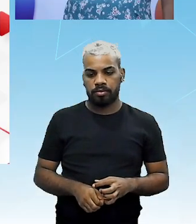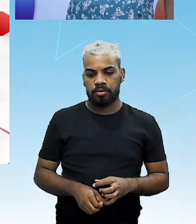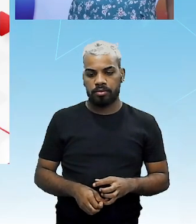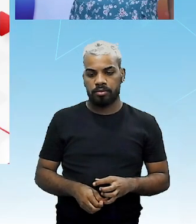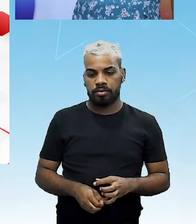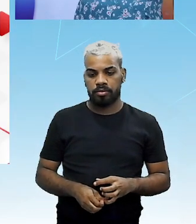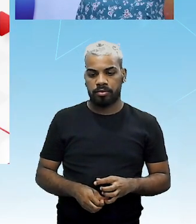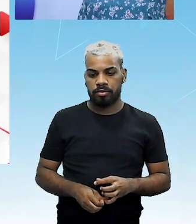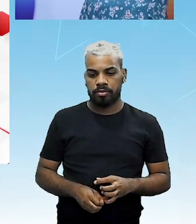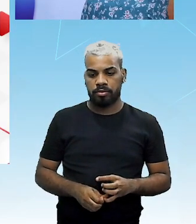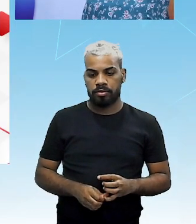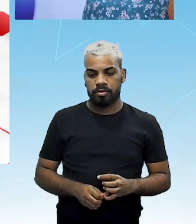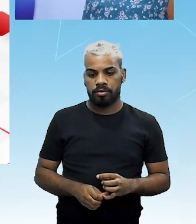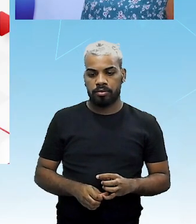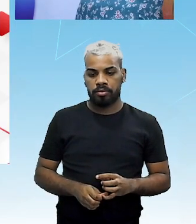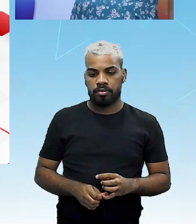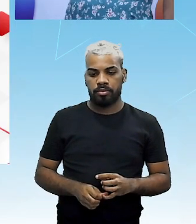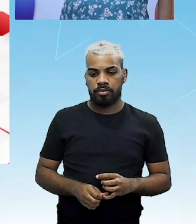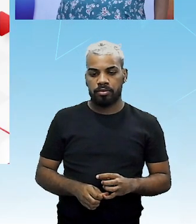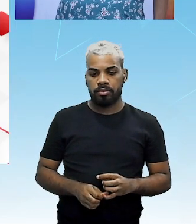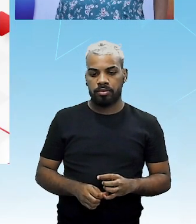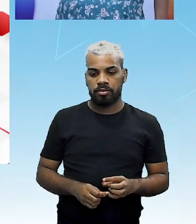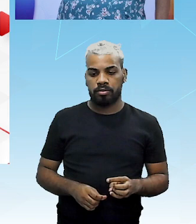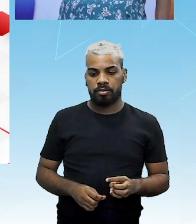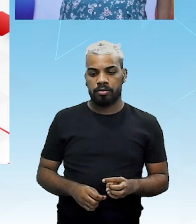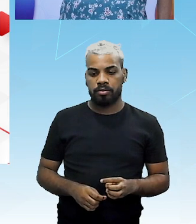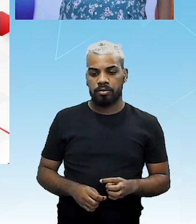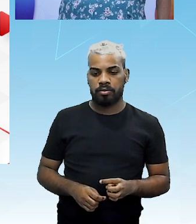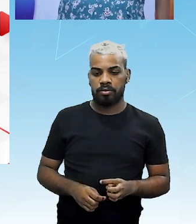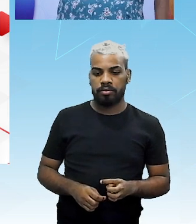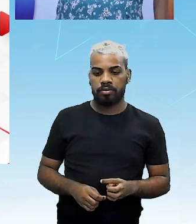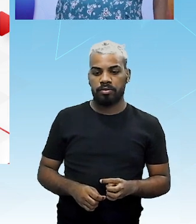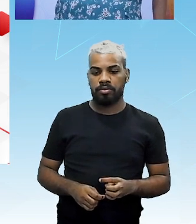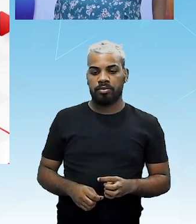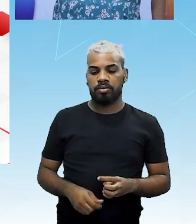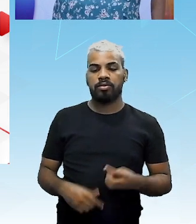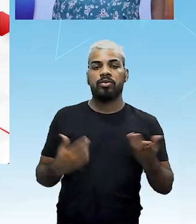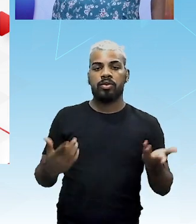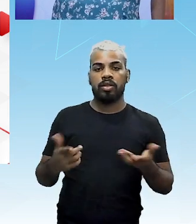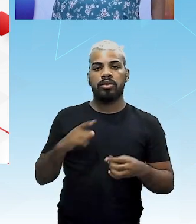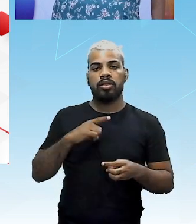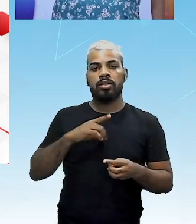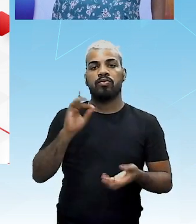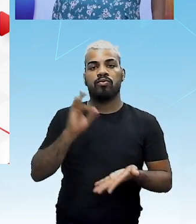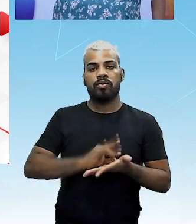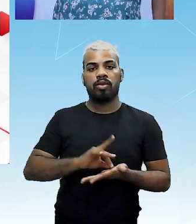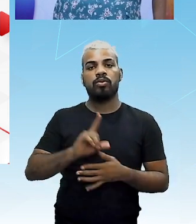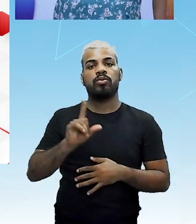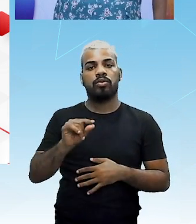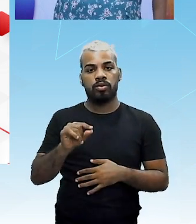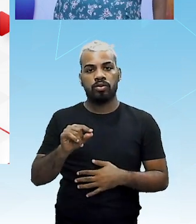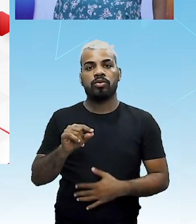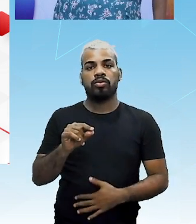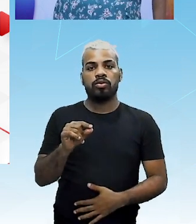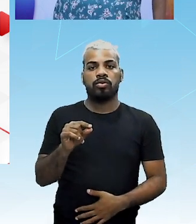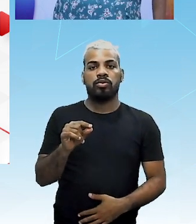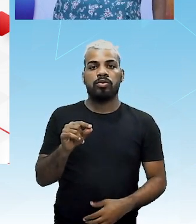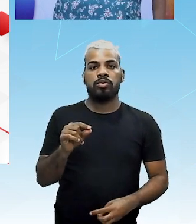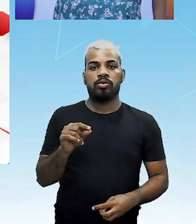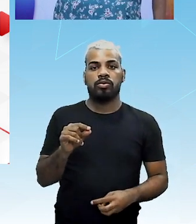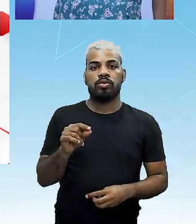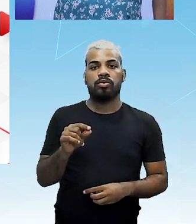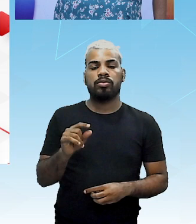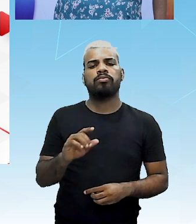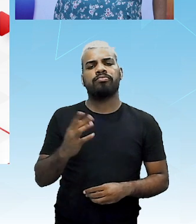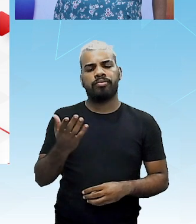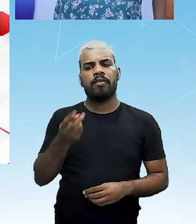Assim, aqui no nosso estado nós temos alguns noticiários que ali, de fato, são bem... claro, a gente